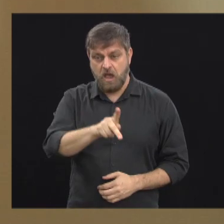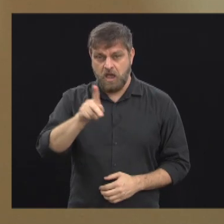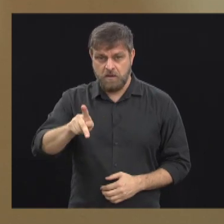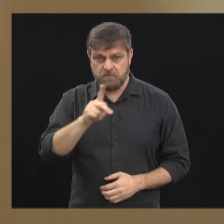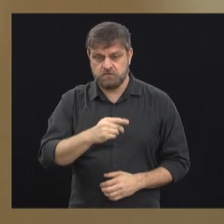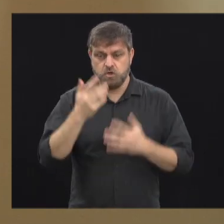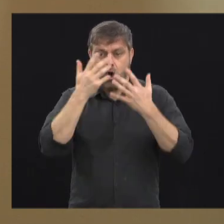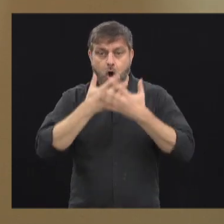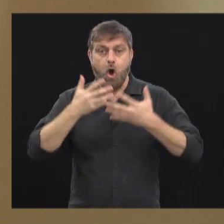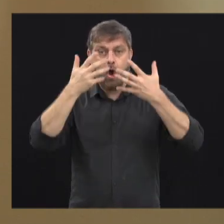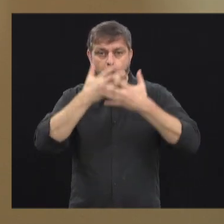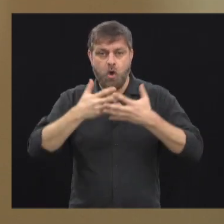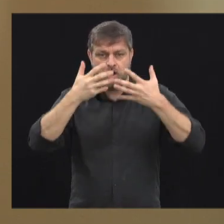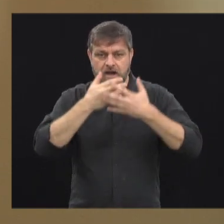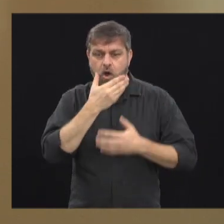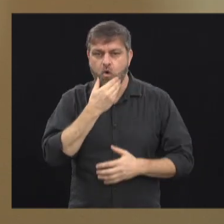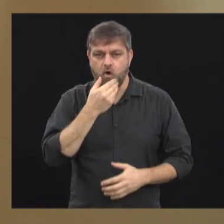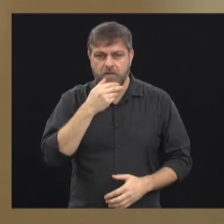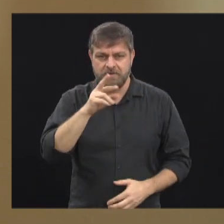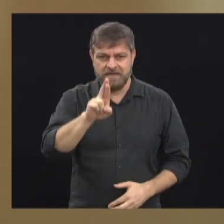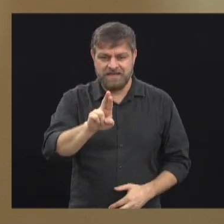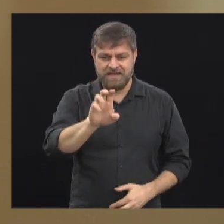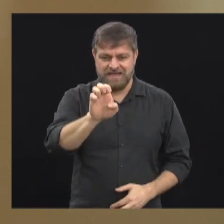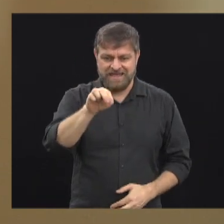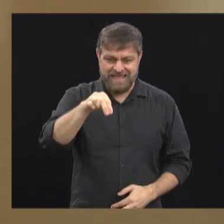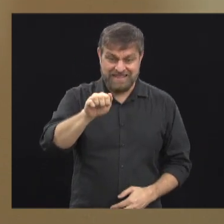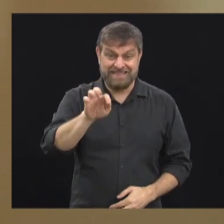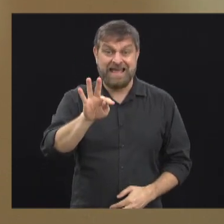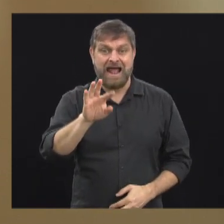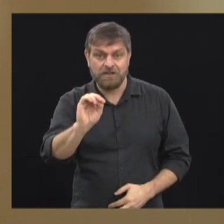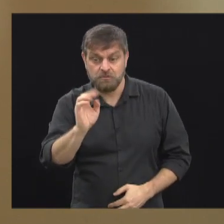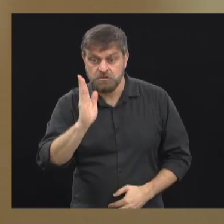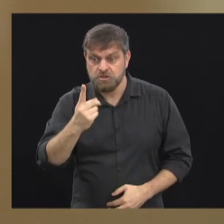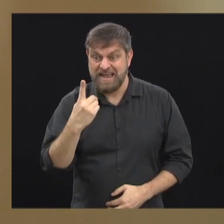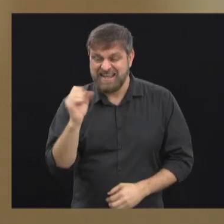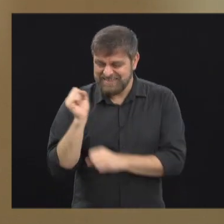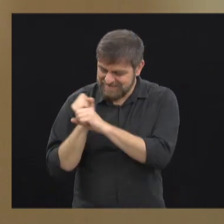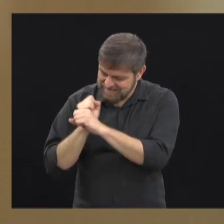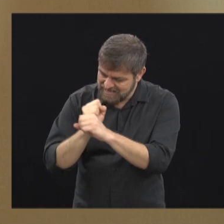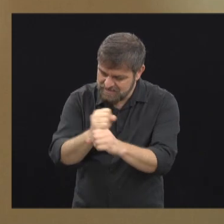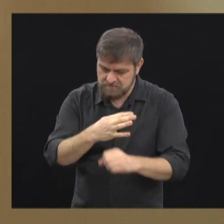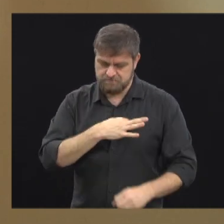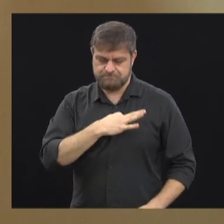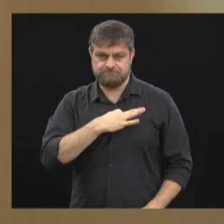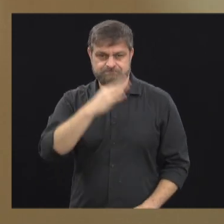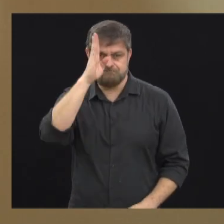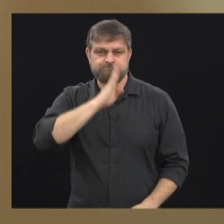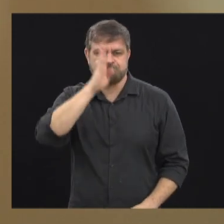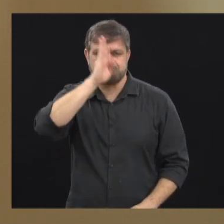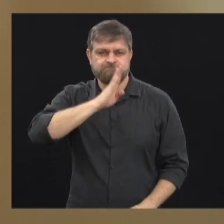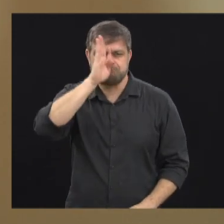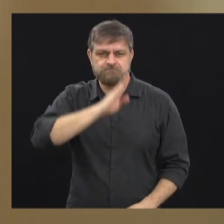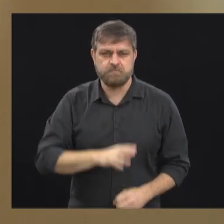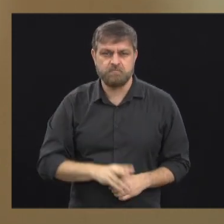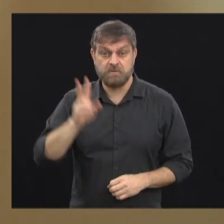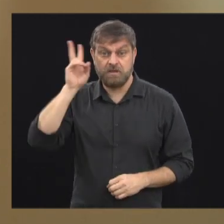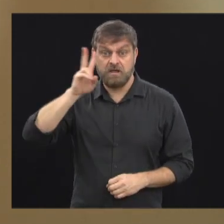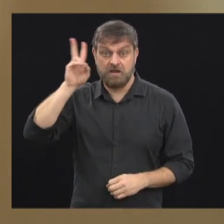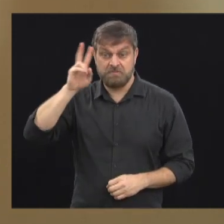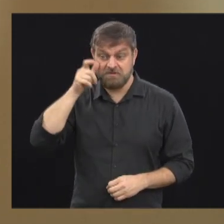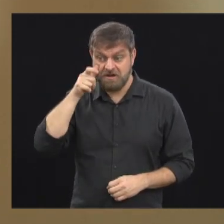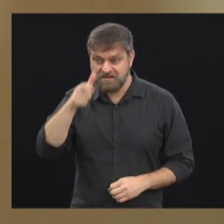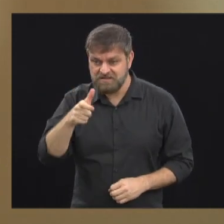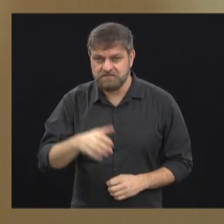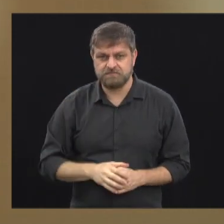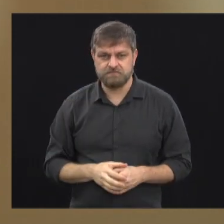de coral, que é o Renato, que acho que quase 10 anos ele vem voluntariamente. Foi uma história interessante.